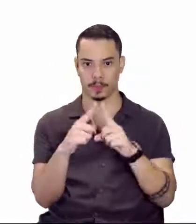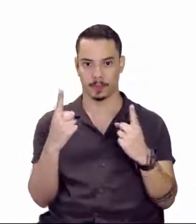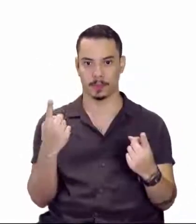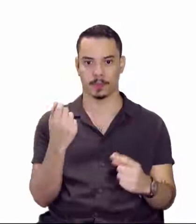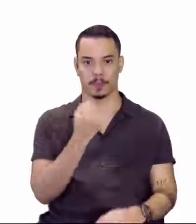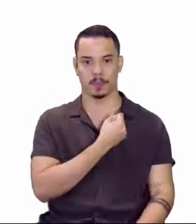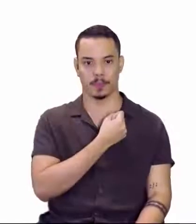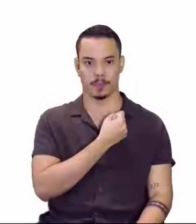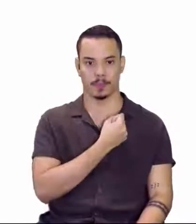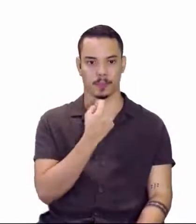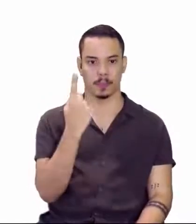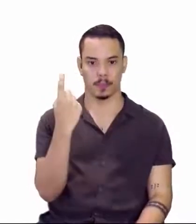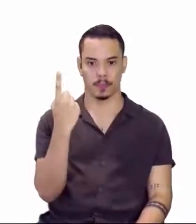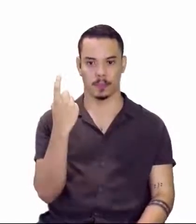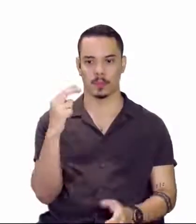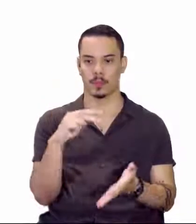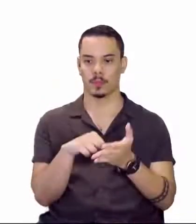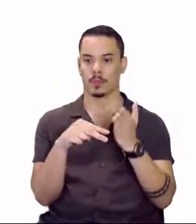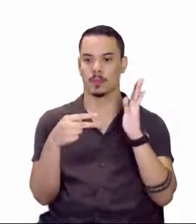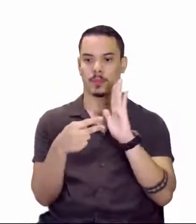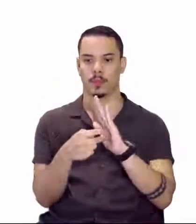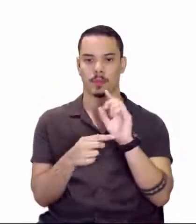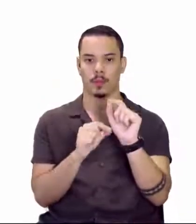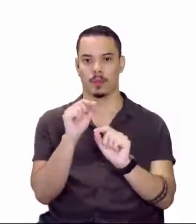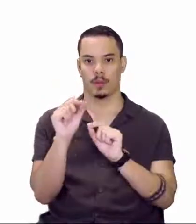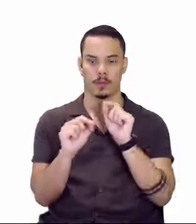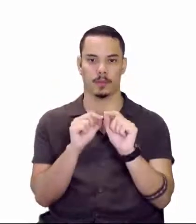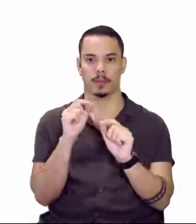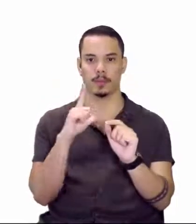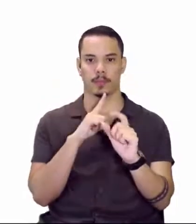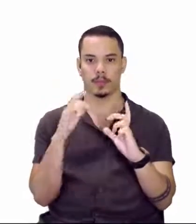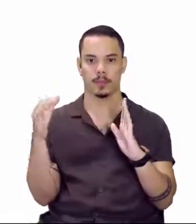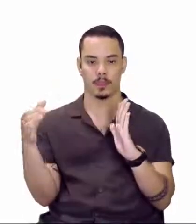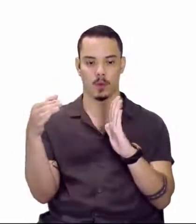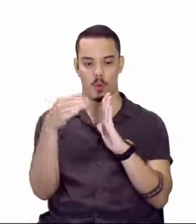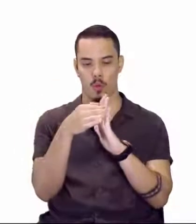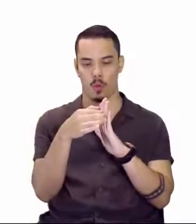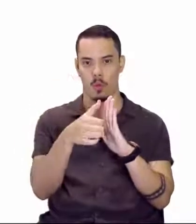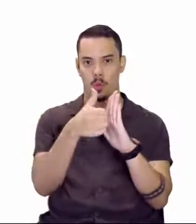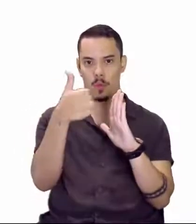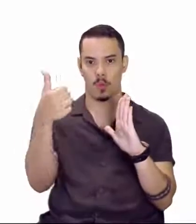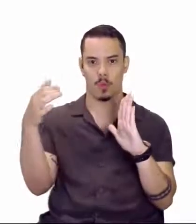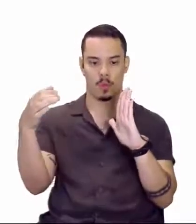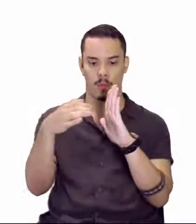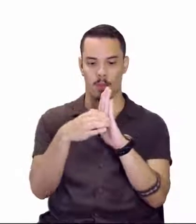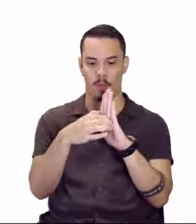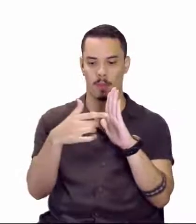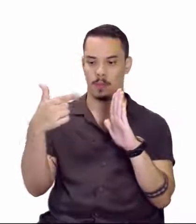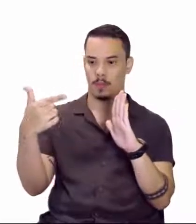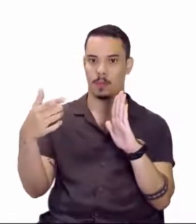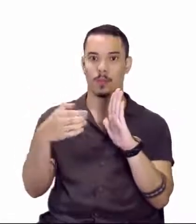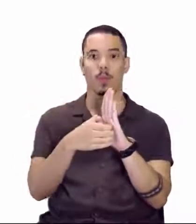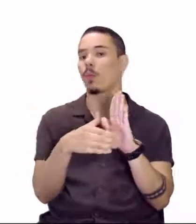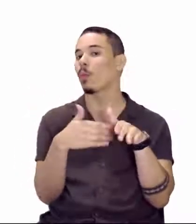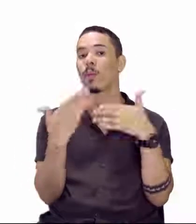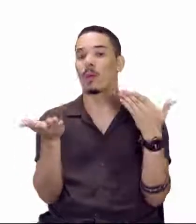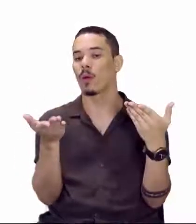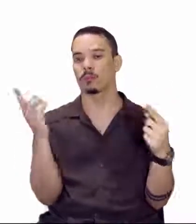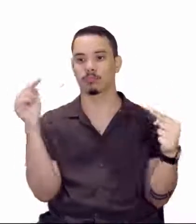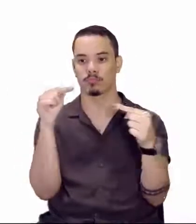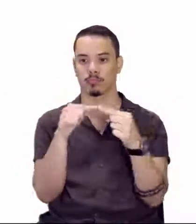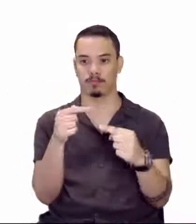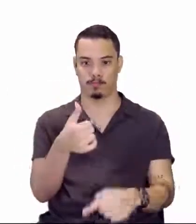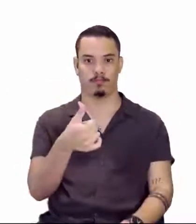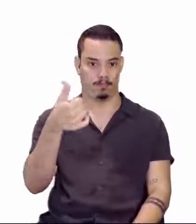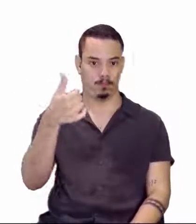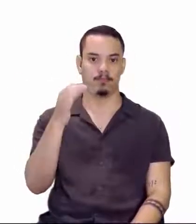1 indica que ele está no grupo 1, ou seja, na família 1 da tabela periódica.